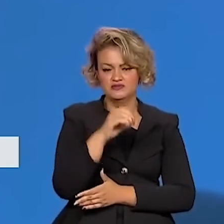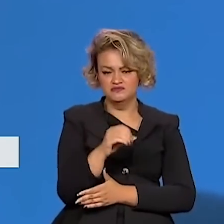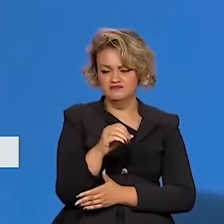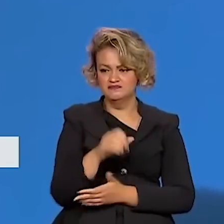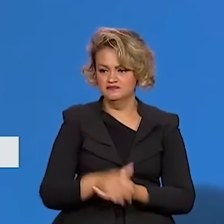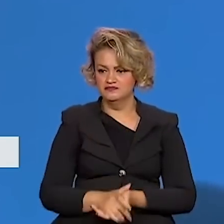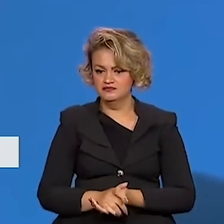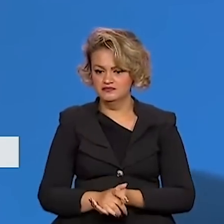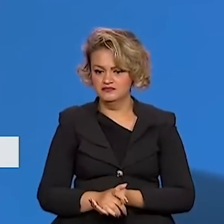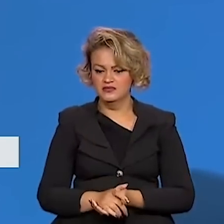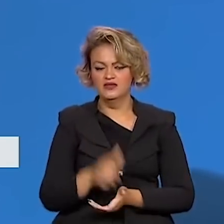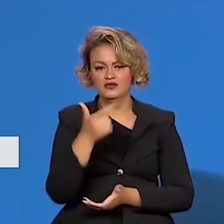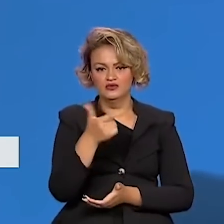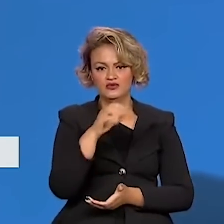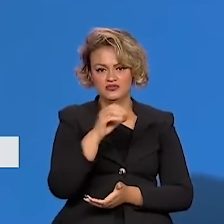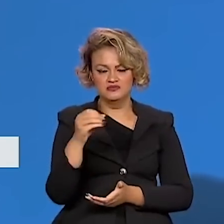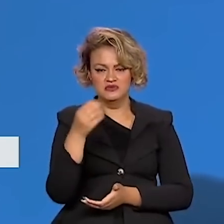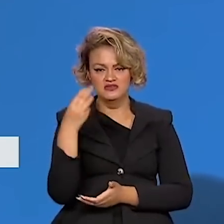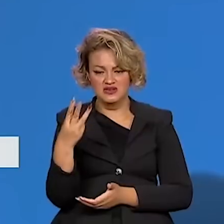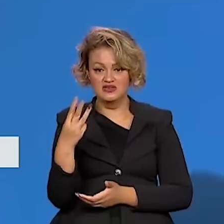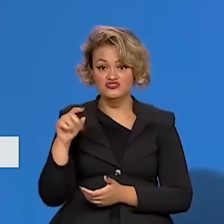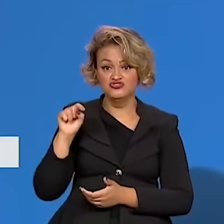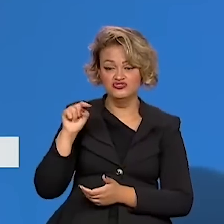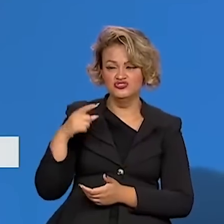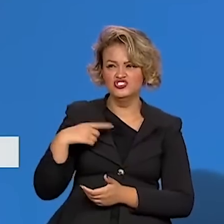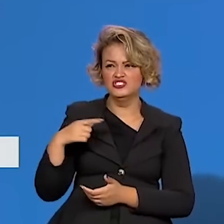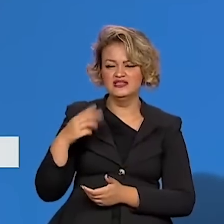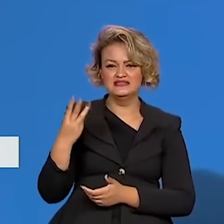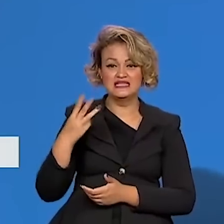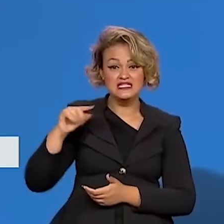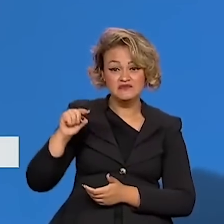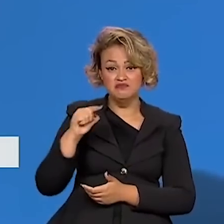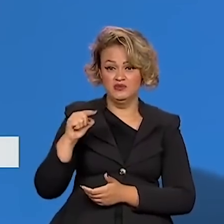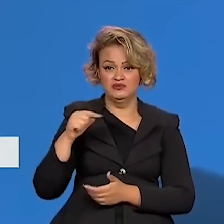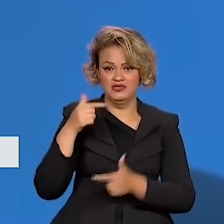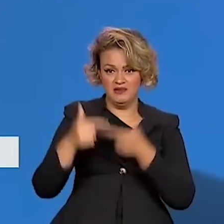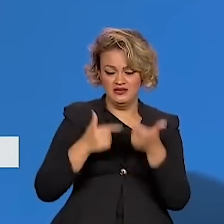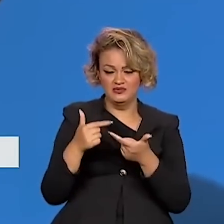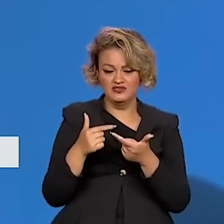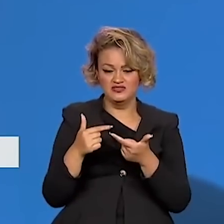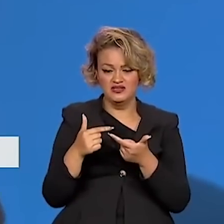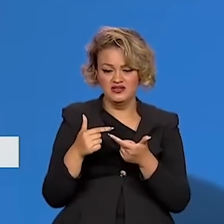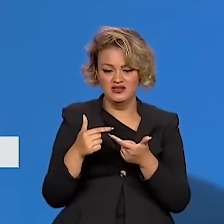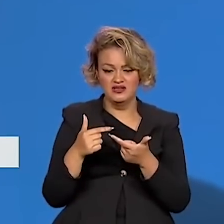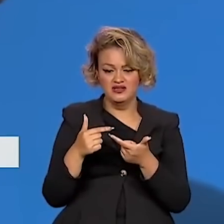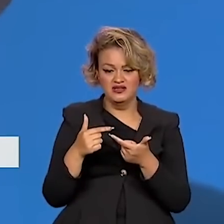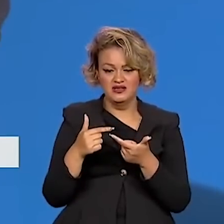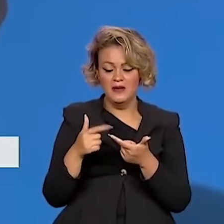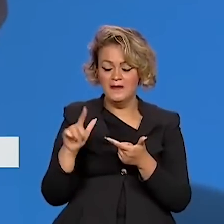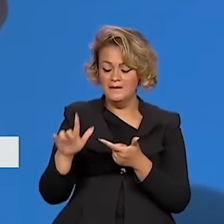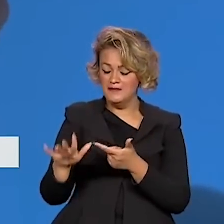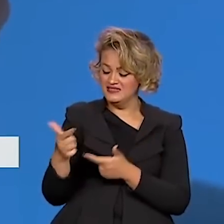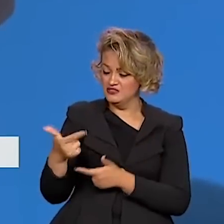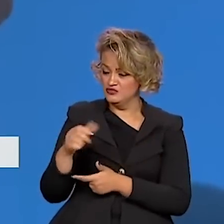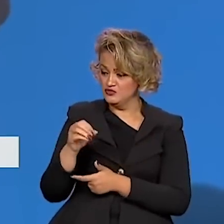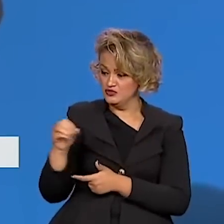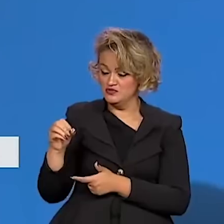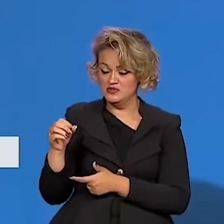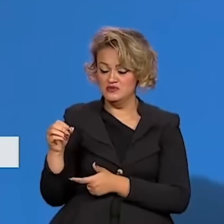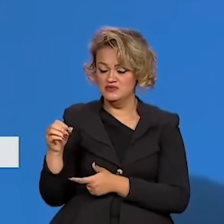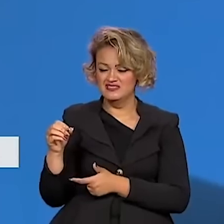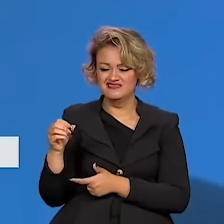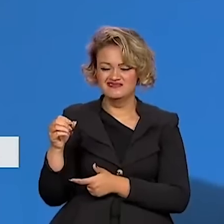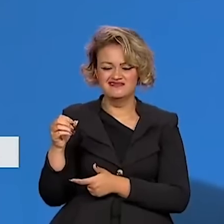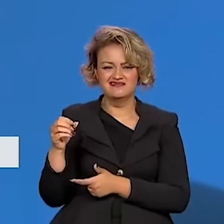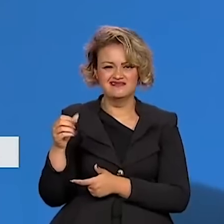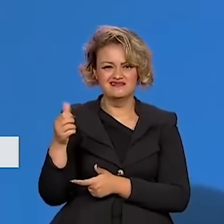que entrou 3000 trabalhadores chegou a 82 mil Trabalhadores em 2006 em